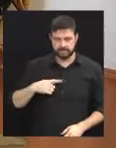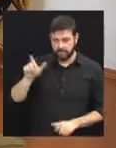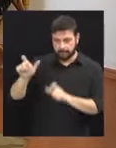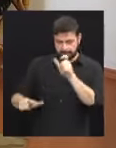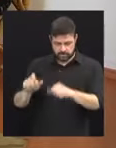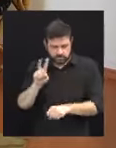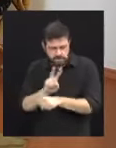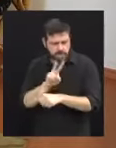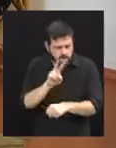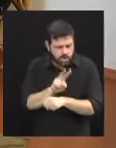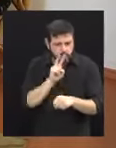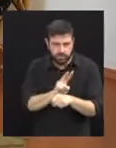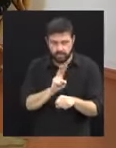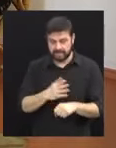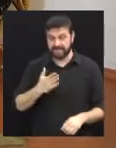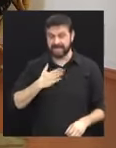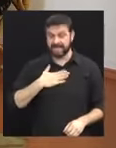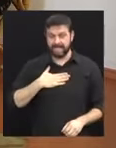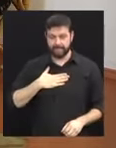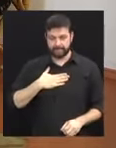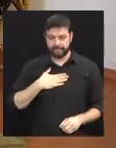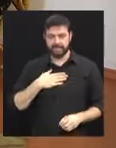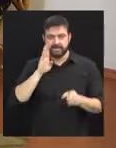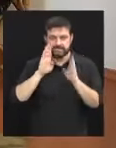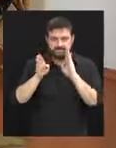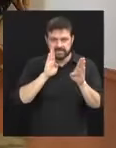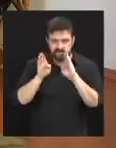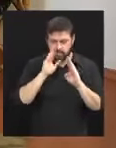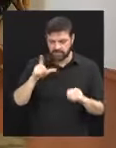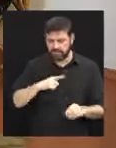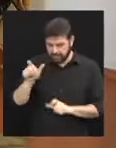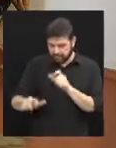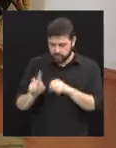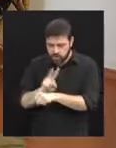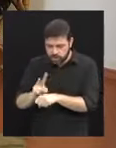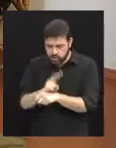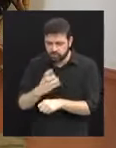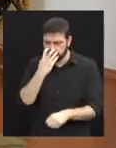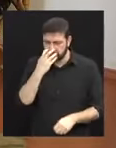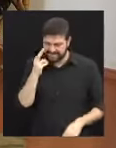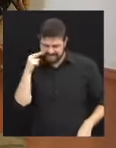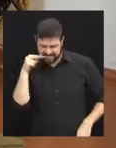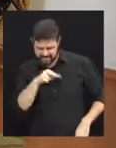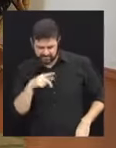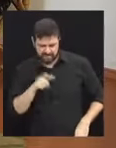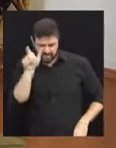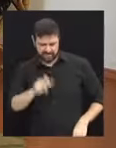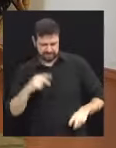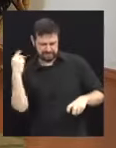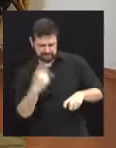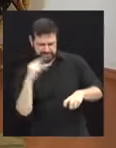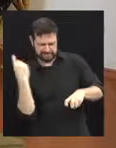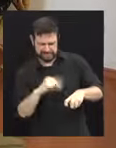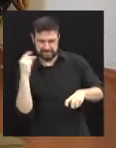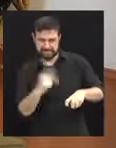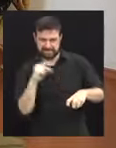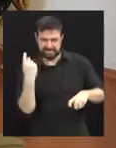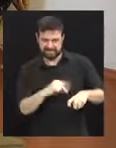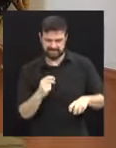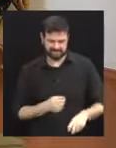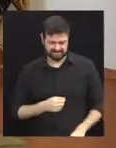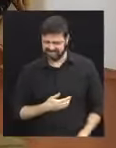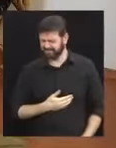proteção animal na minha página do Facebook, por exemplo, mas às vezes eu vejo aqueles compartilhamentos de pessoas que judiam dos animais e